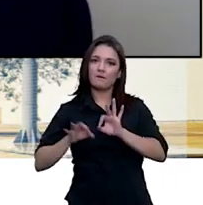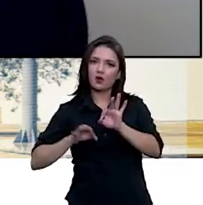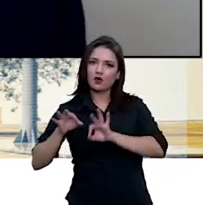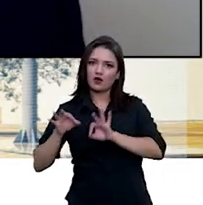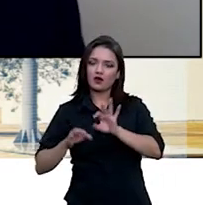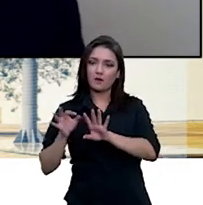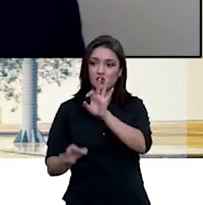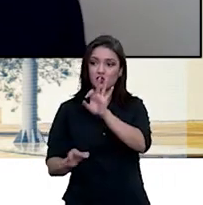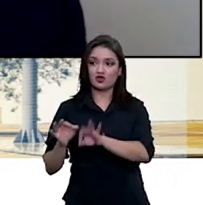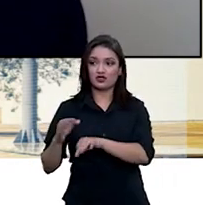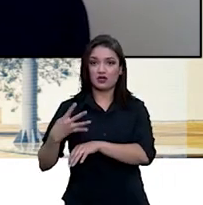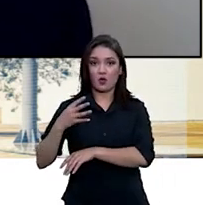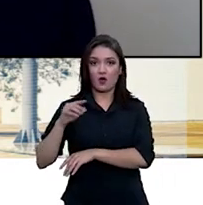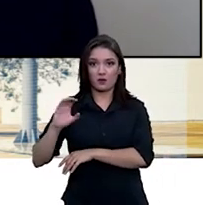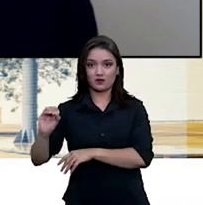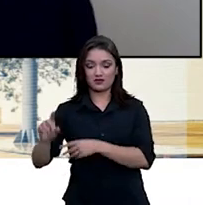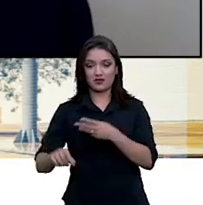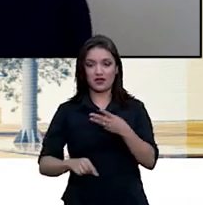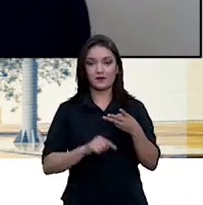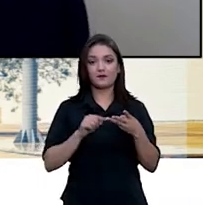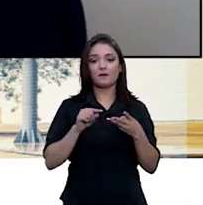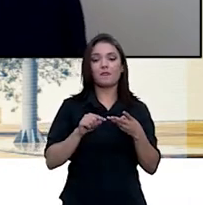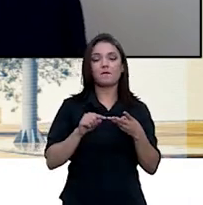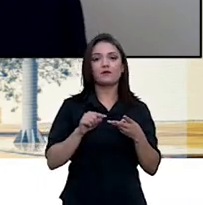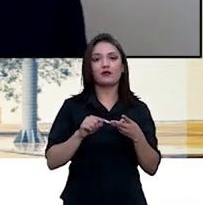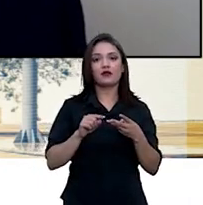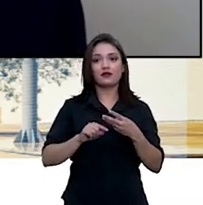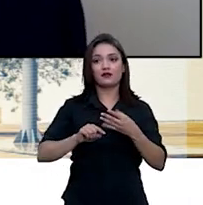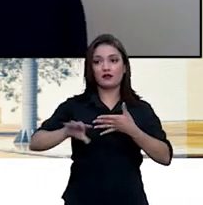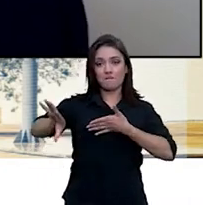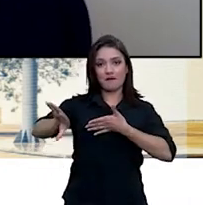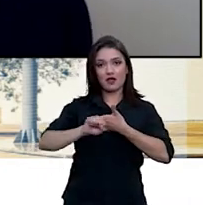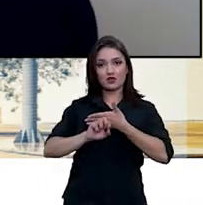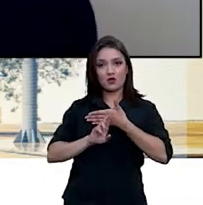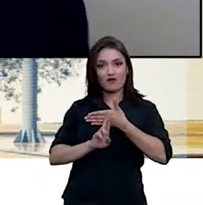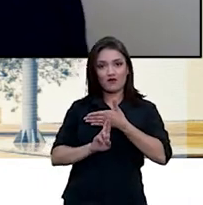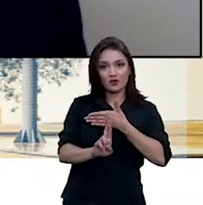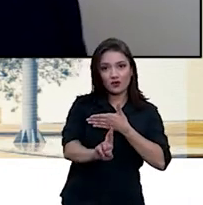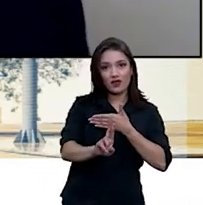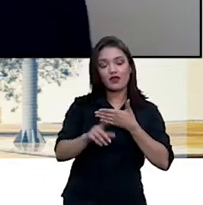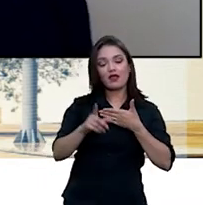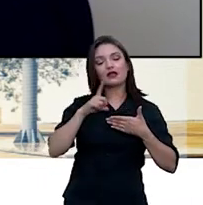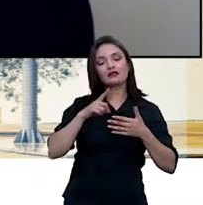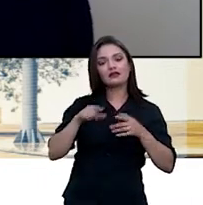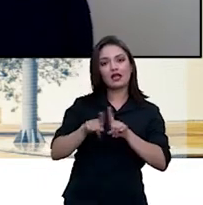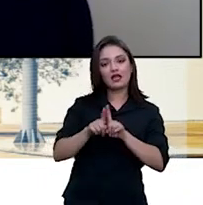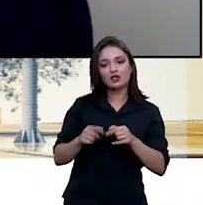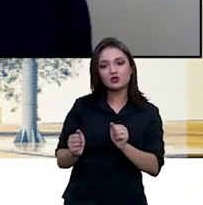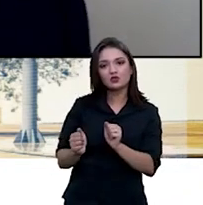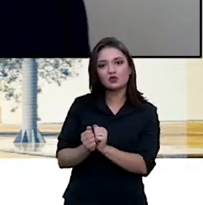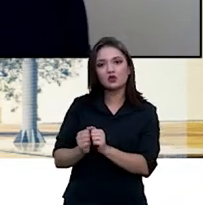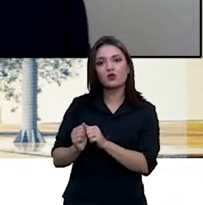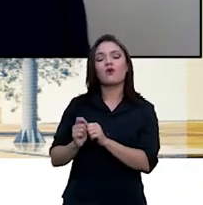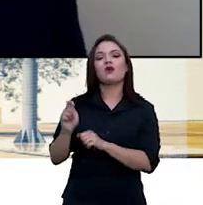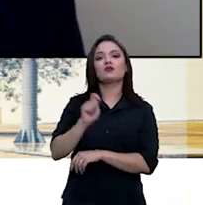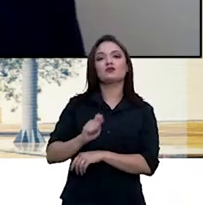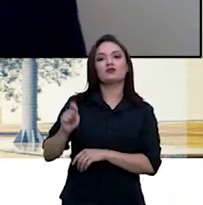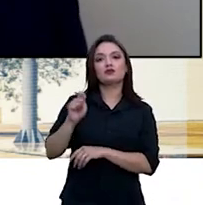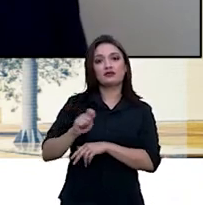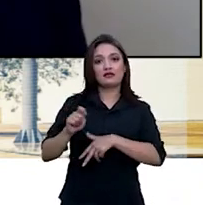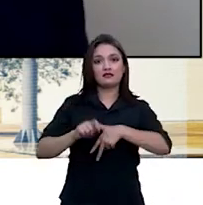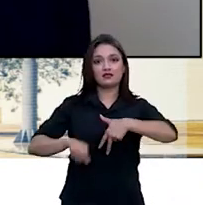Supremo Tribunal Federal o fortalecimento do sistema de precedentes entre tanto dos outros